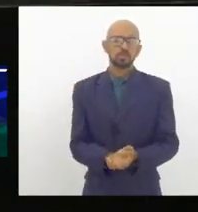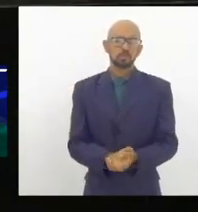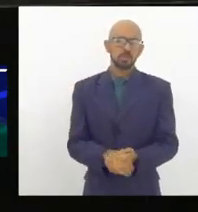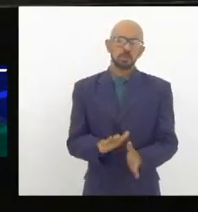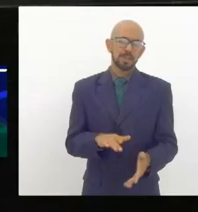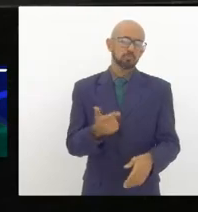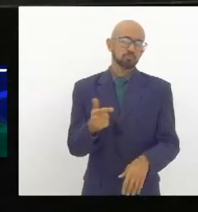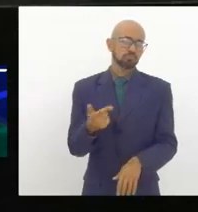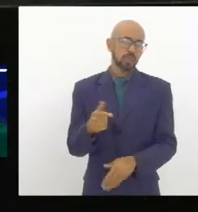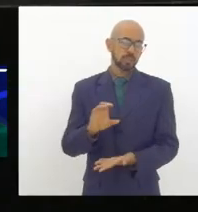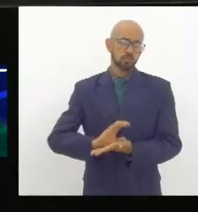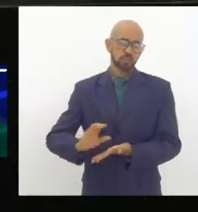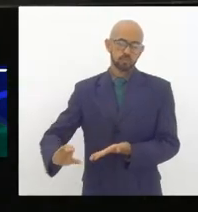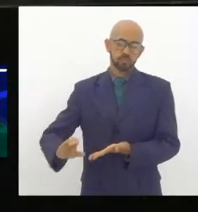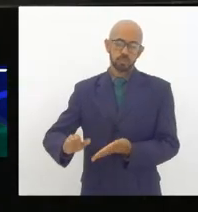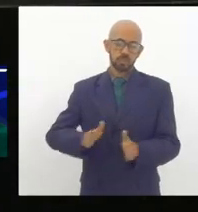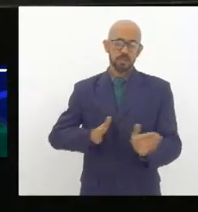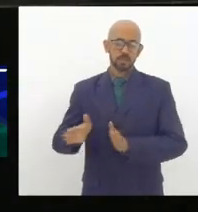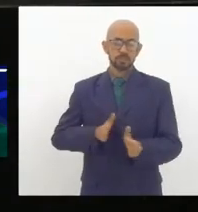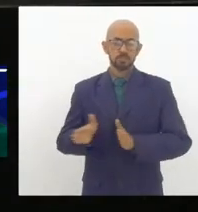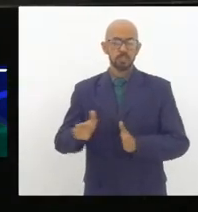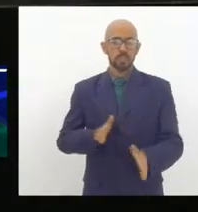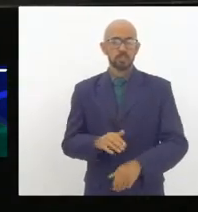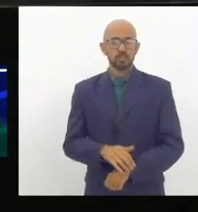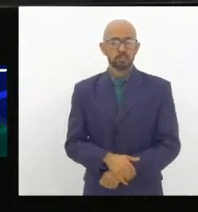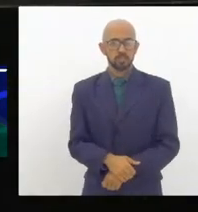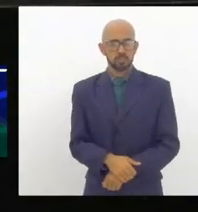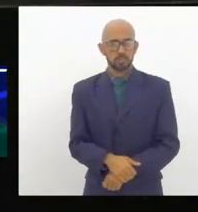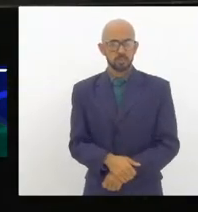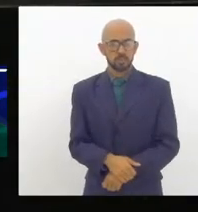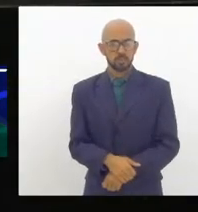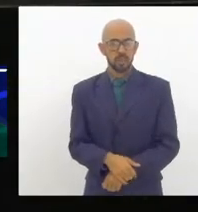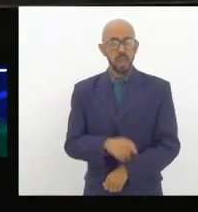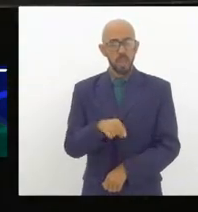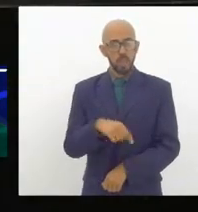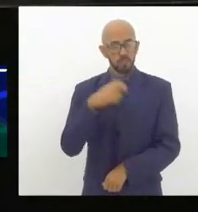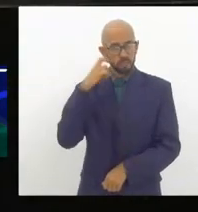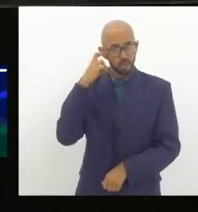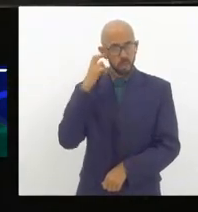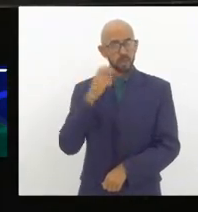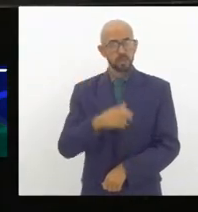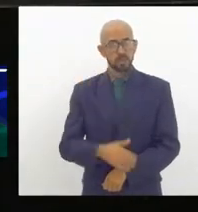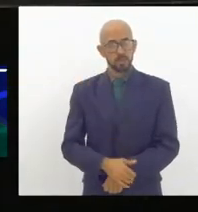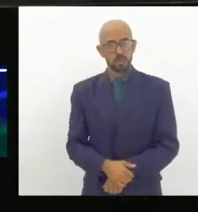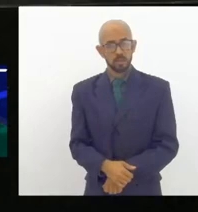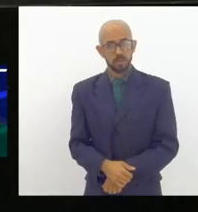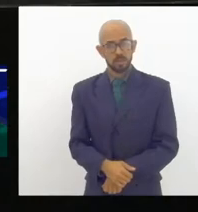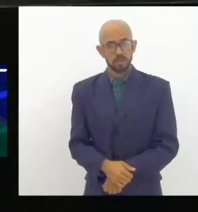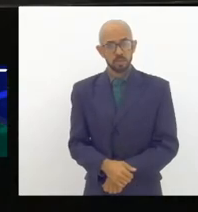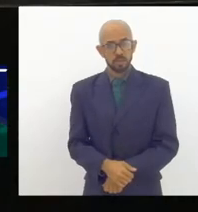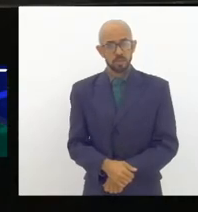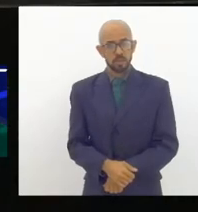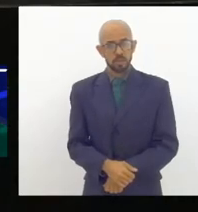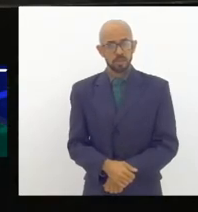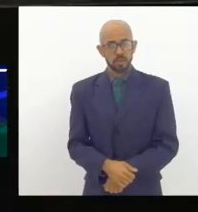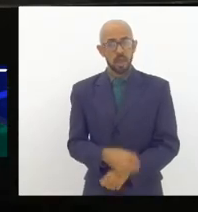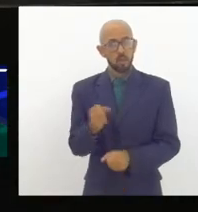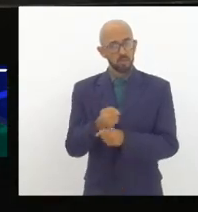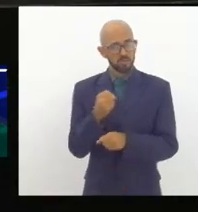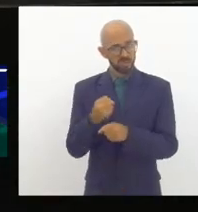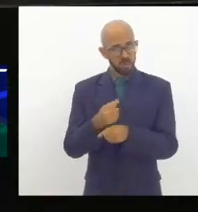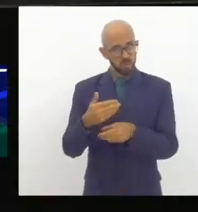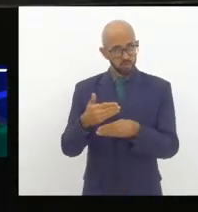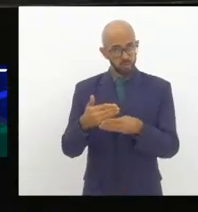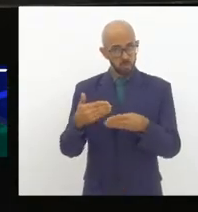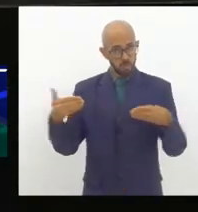investimento para sensibilidade essas pessoas chega a ser vergonhoso a preocupação construção de muro